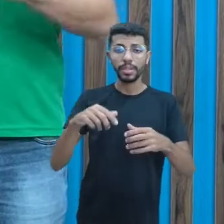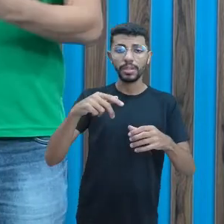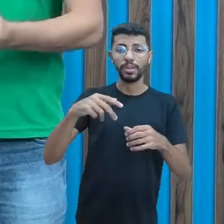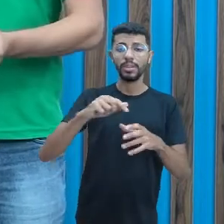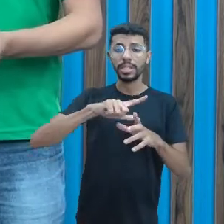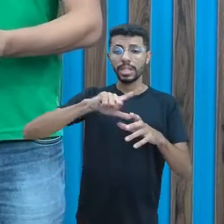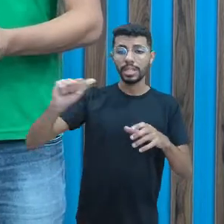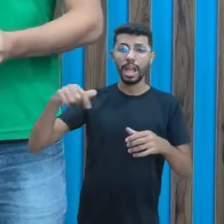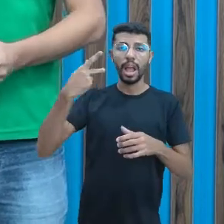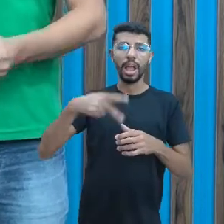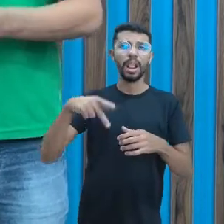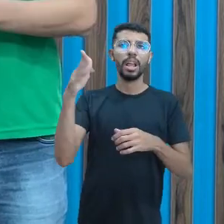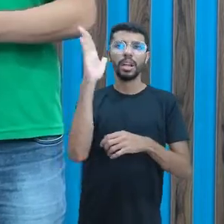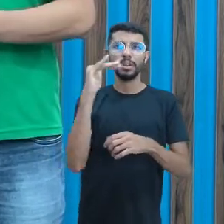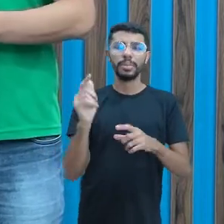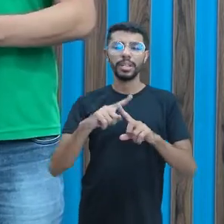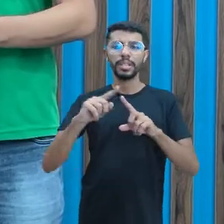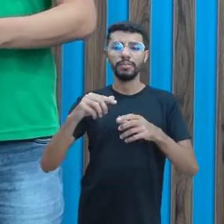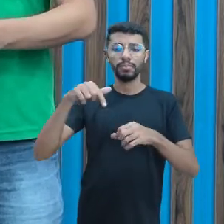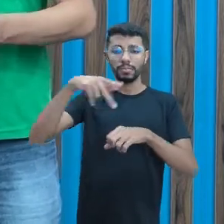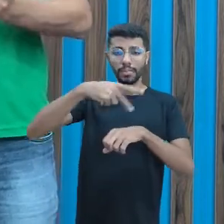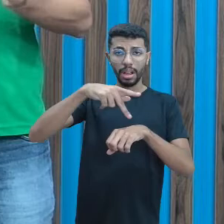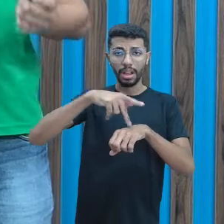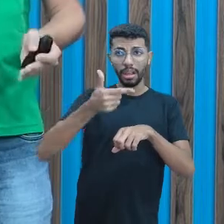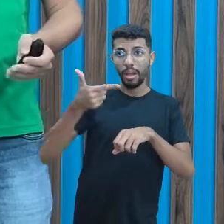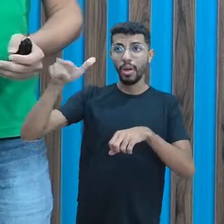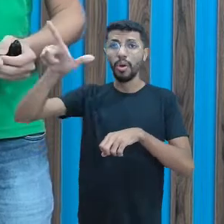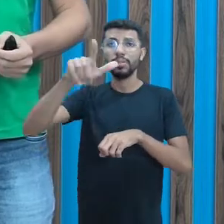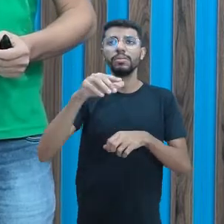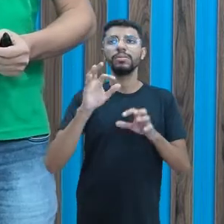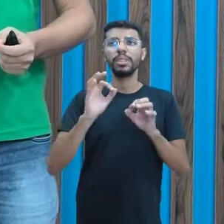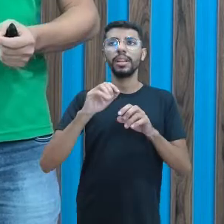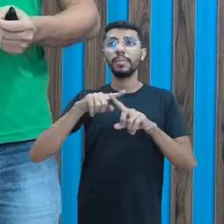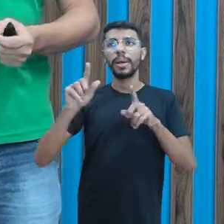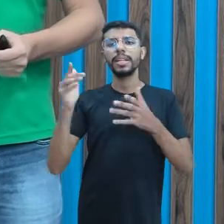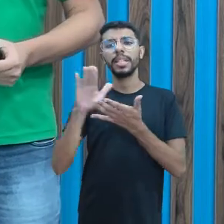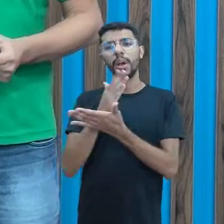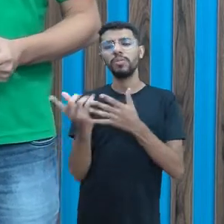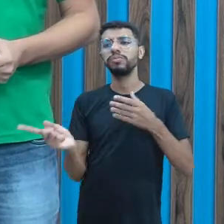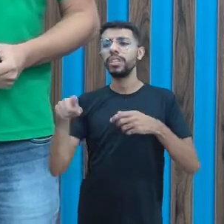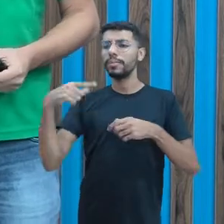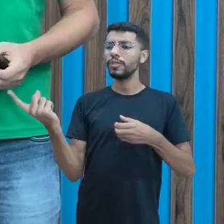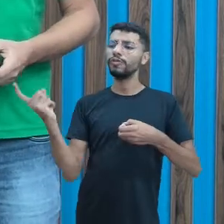muitos dos personagens políticos que foram perseguidos puderam voltar para o país e começar a